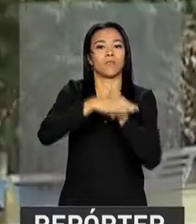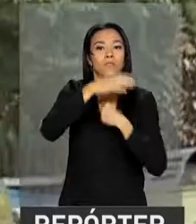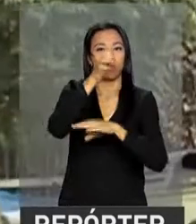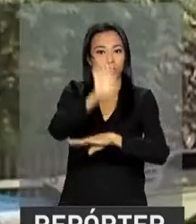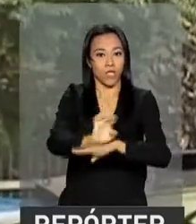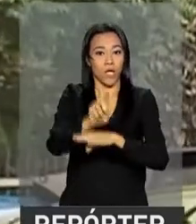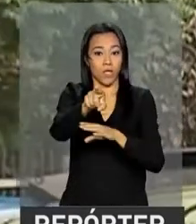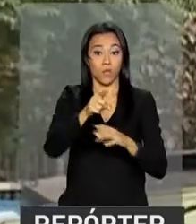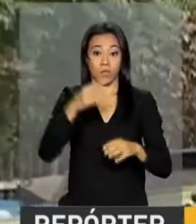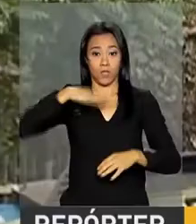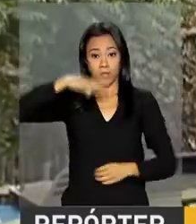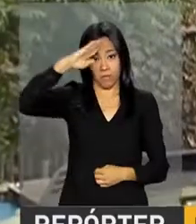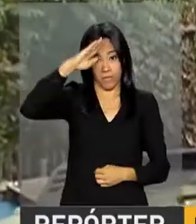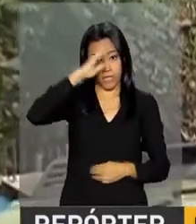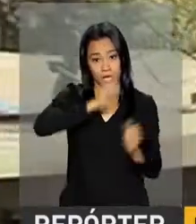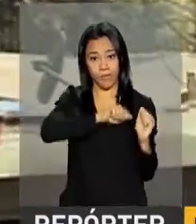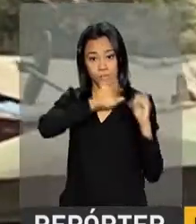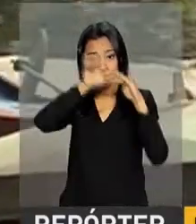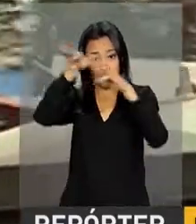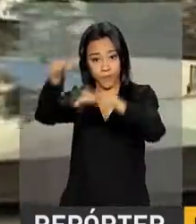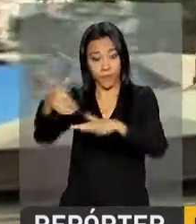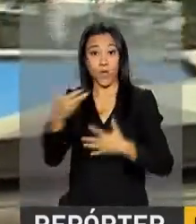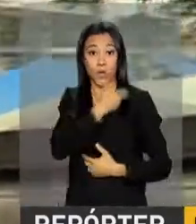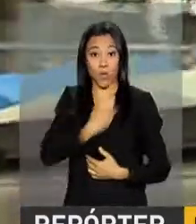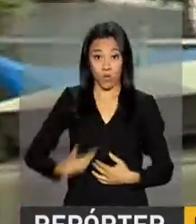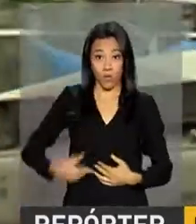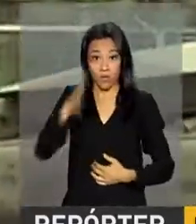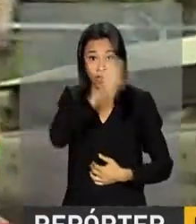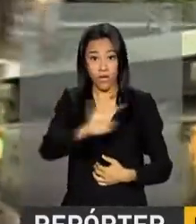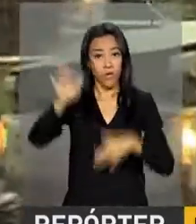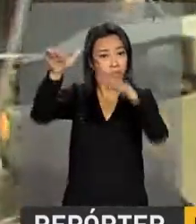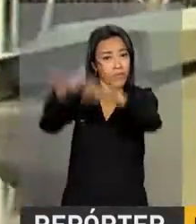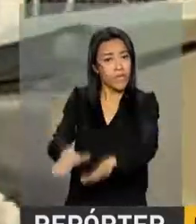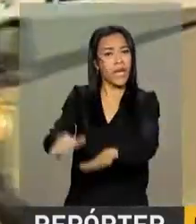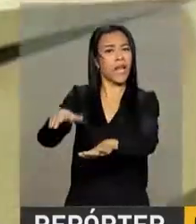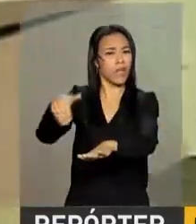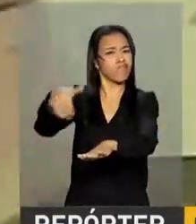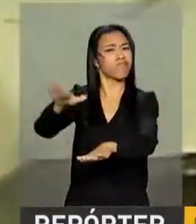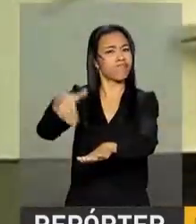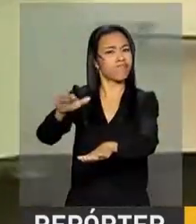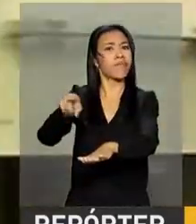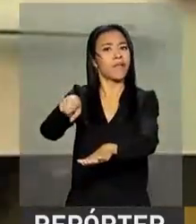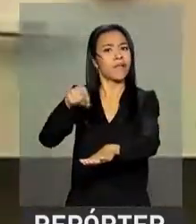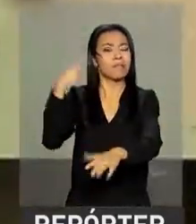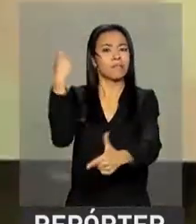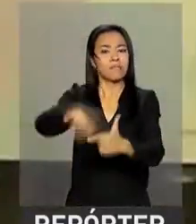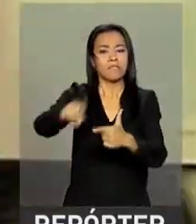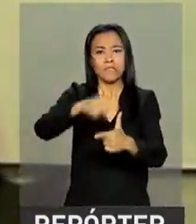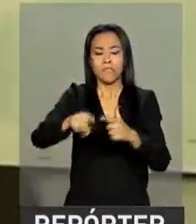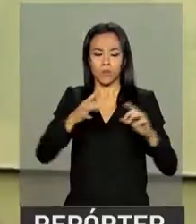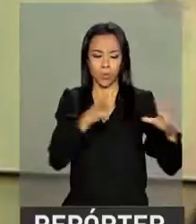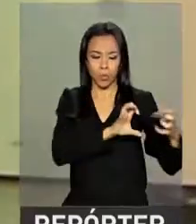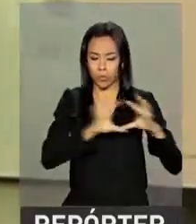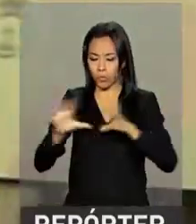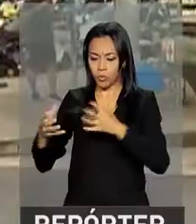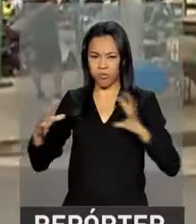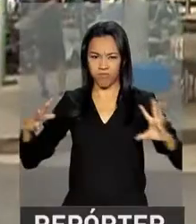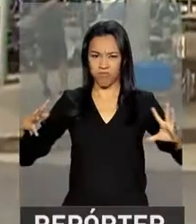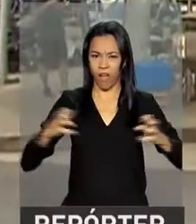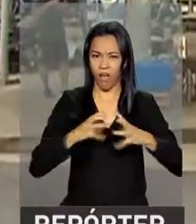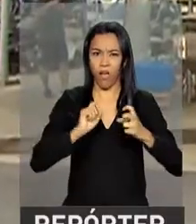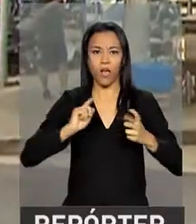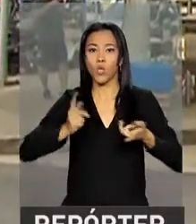foram deslocados pelo governo federal para atuar por tempo indeterminado na região que enfrenta uma disputa entre facções pelo